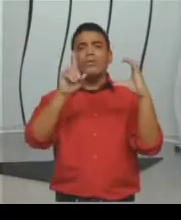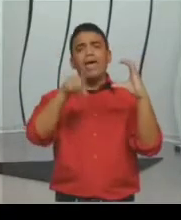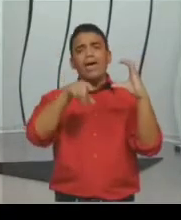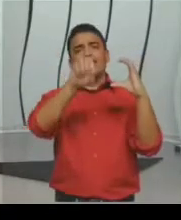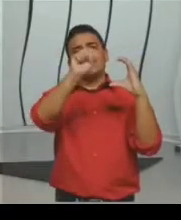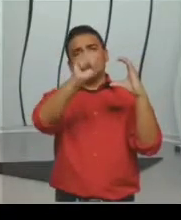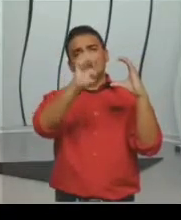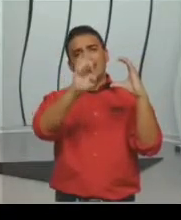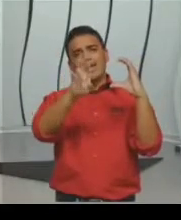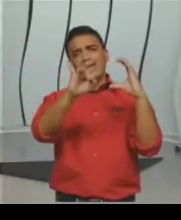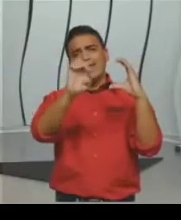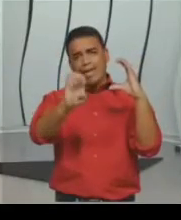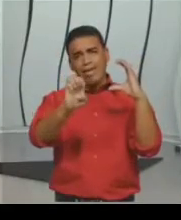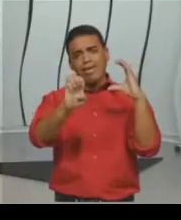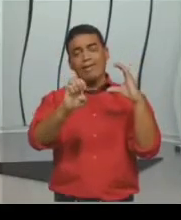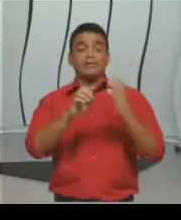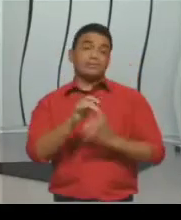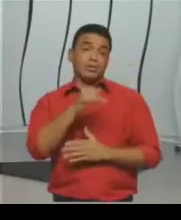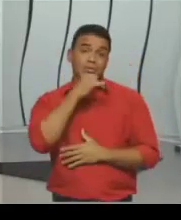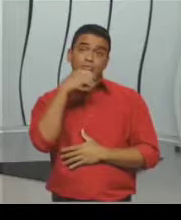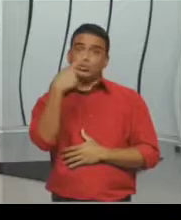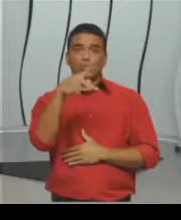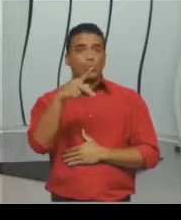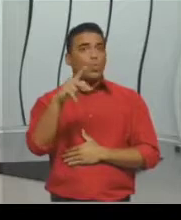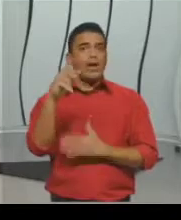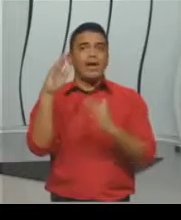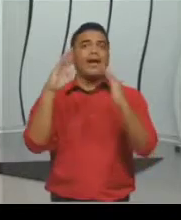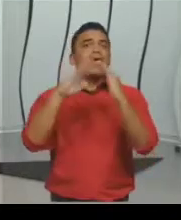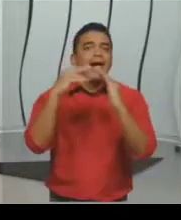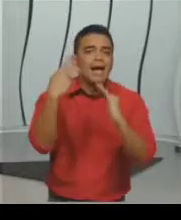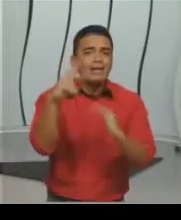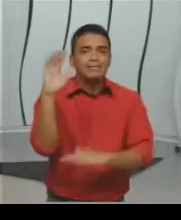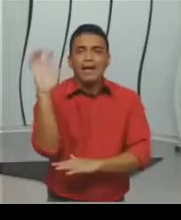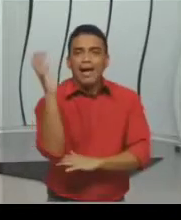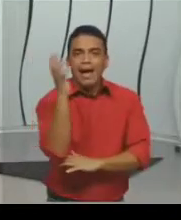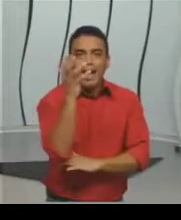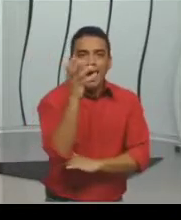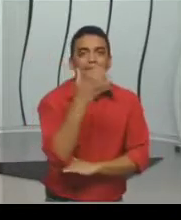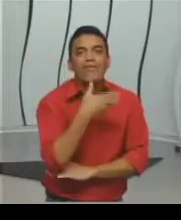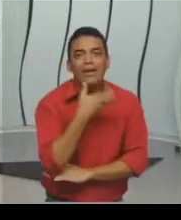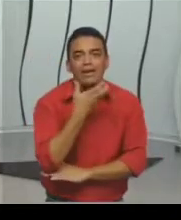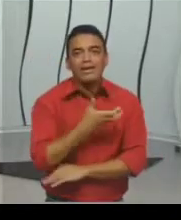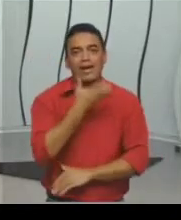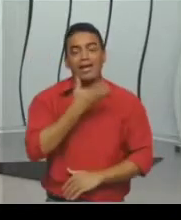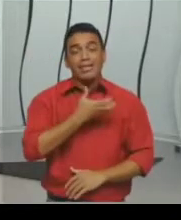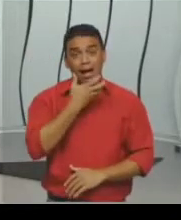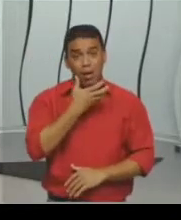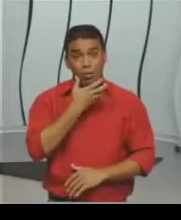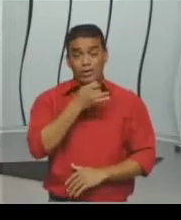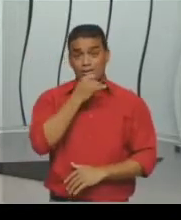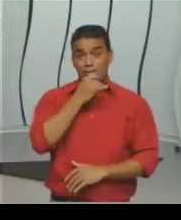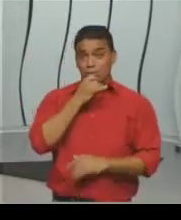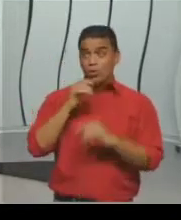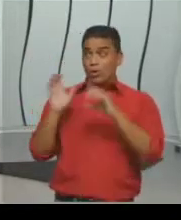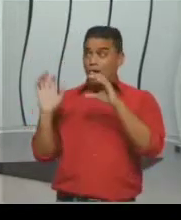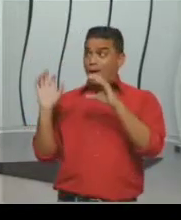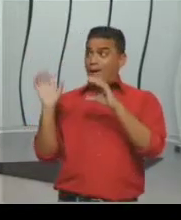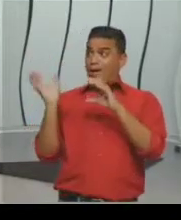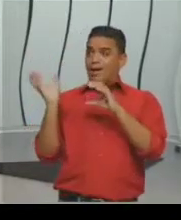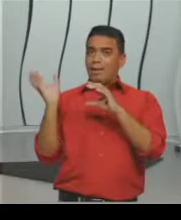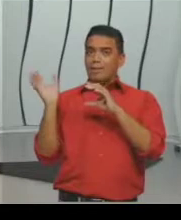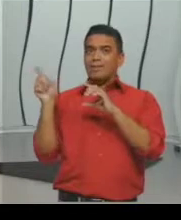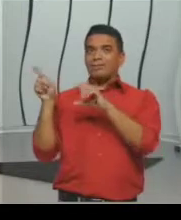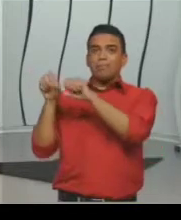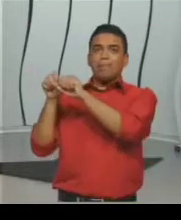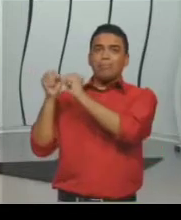que da mesma forma lá que na árvorezinha de Natal, se essa lâmpada aqui queimar, ó,